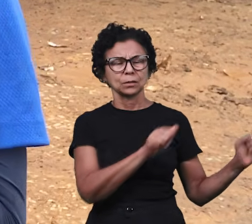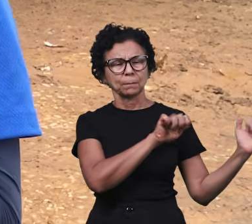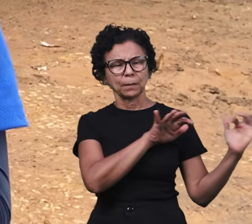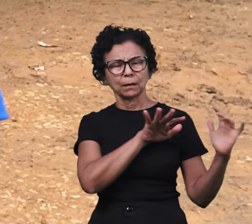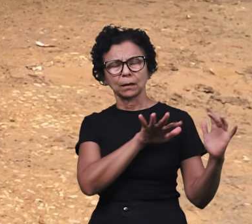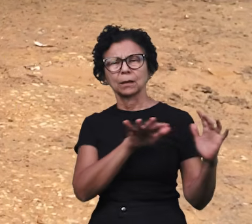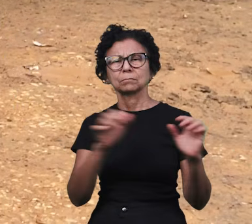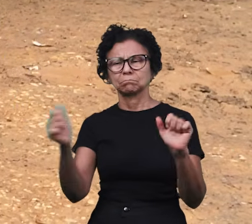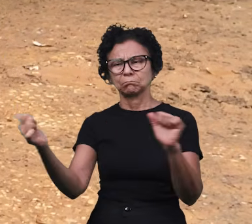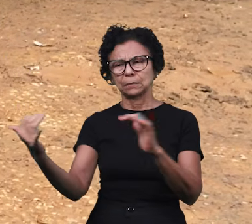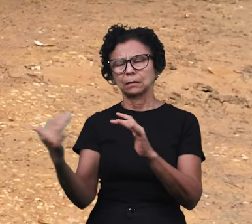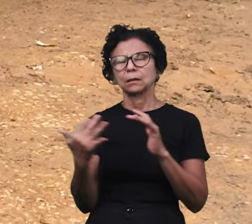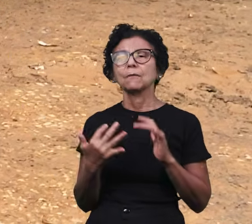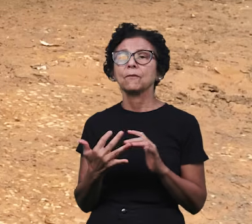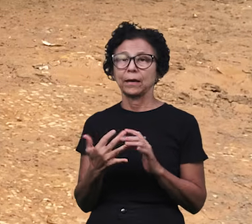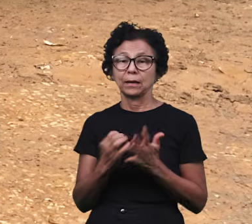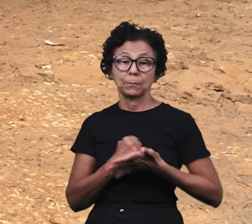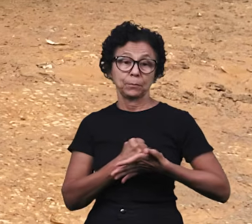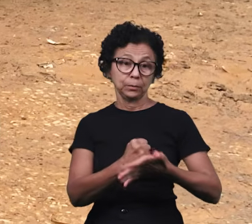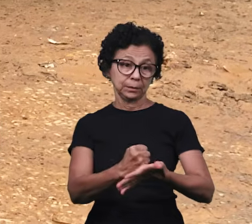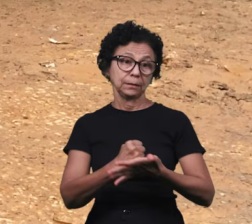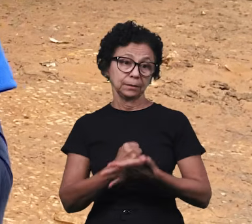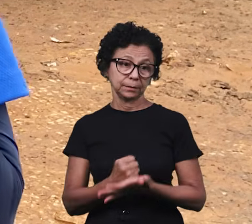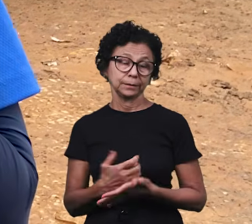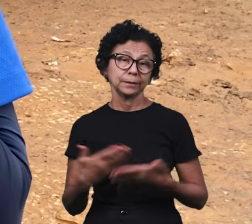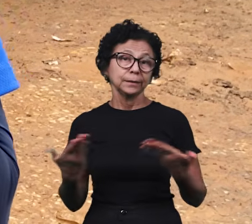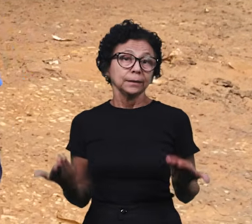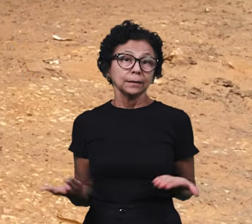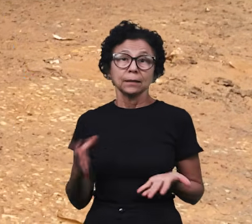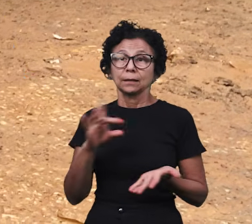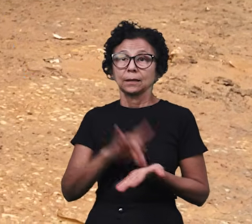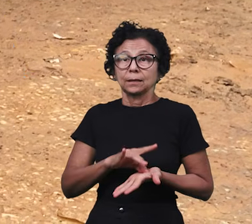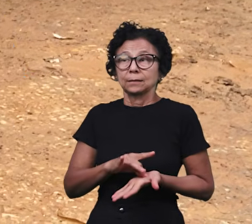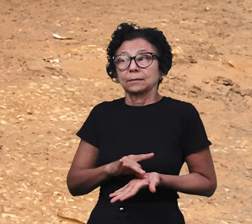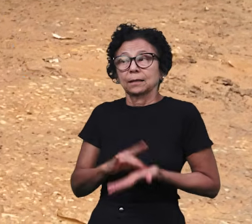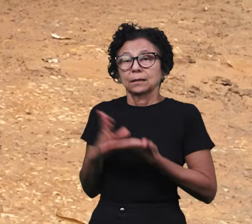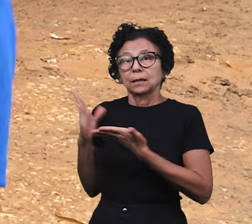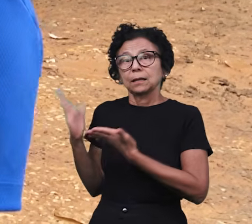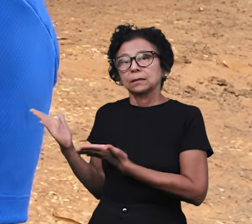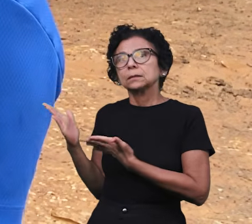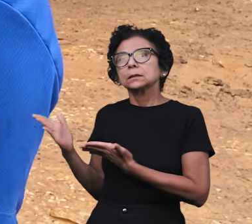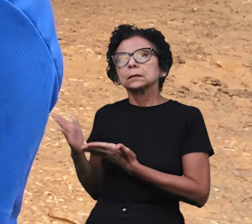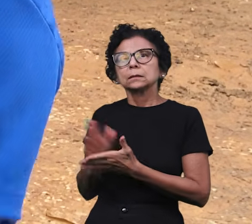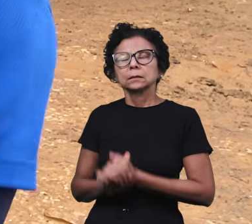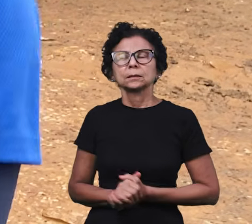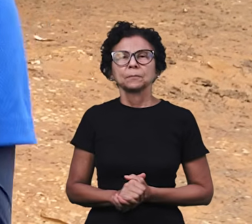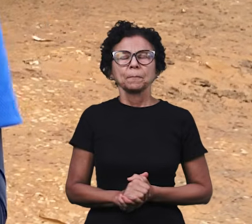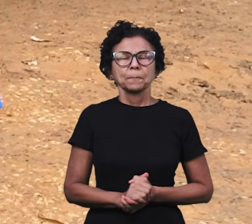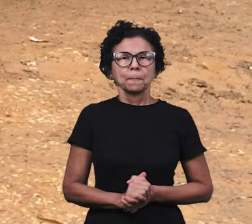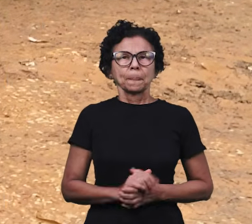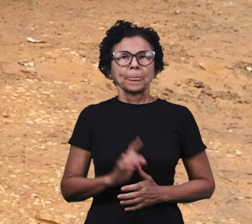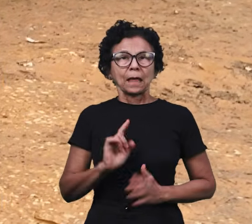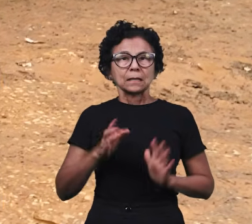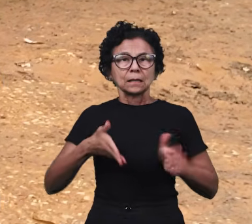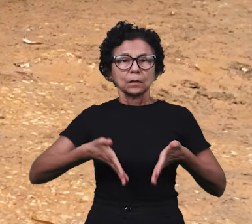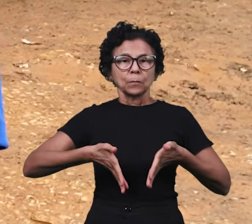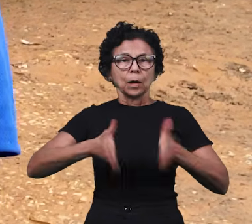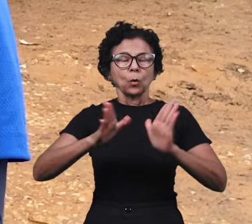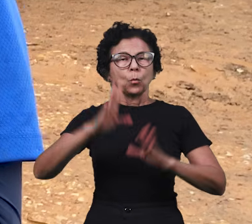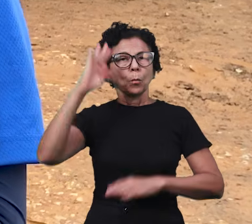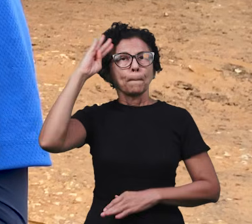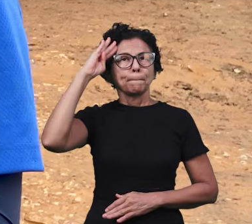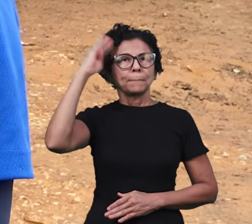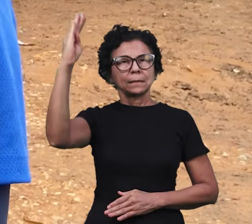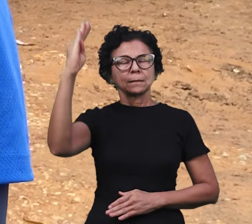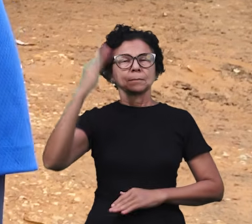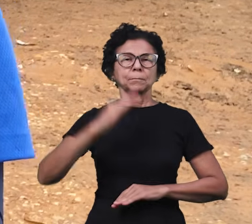Guidoval, Visconde de Rio Branco, Viçosa. Então a nossa situação real é essa. A gente tem muito barro, a gente está na principal rua